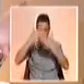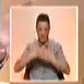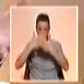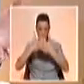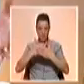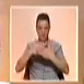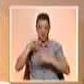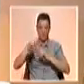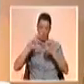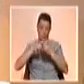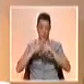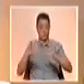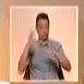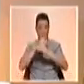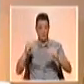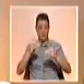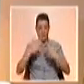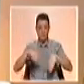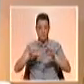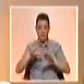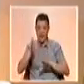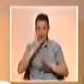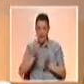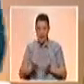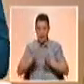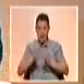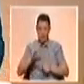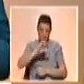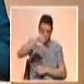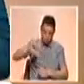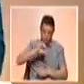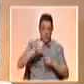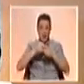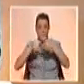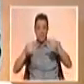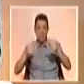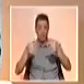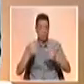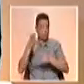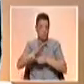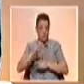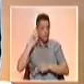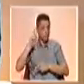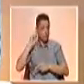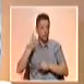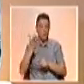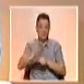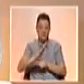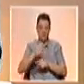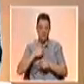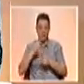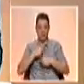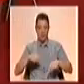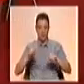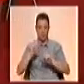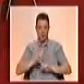que arranjei o problema, eu usava aquela água para regar as plantas com os meus filhos dentro de casa. É importante o exemplo. Eu não sou, se calhar,